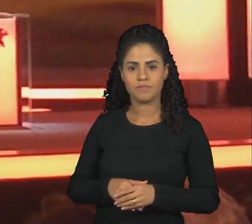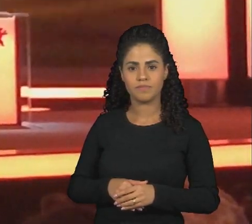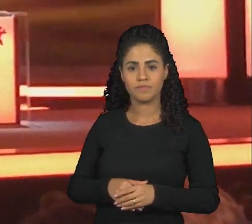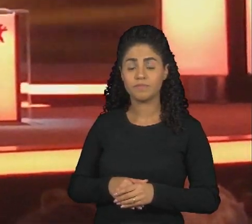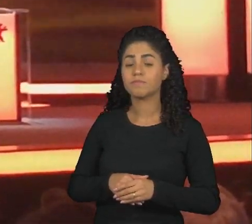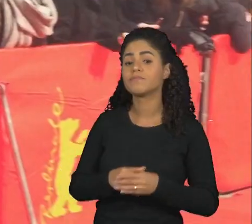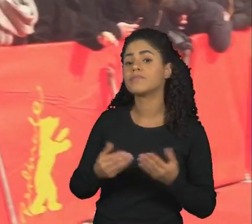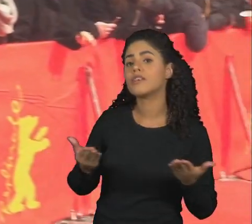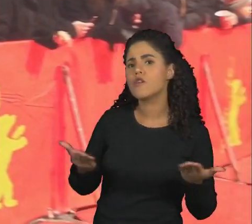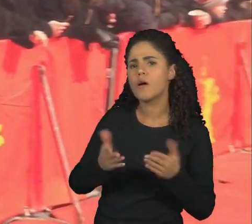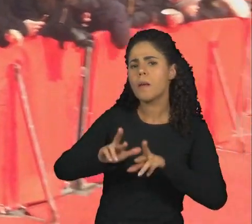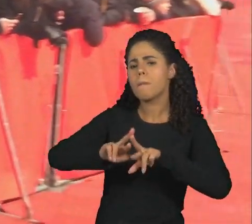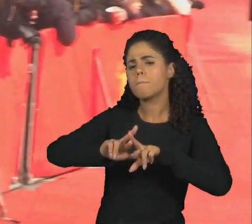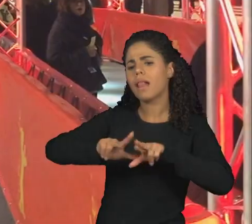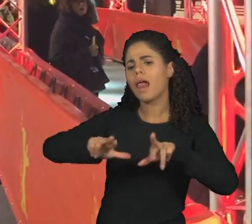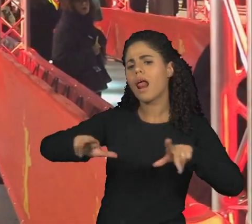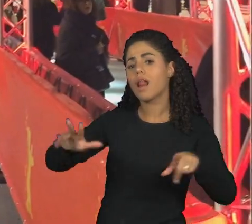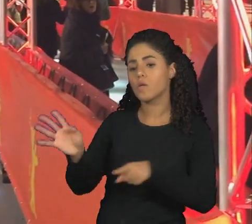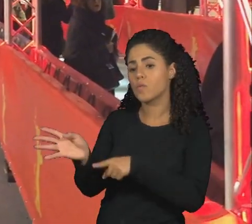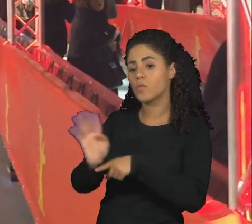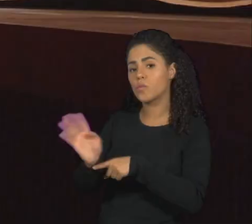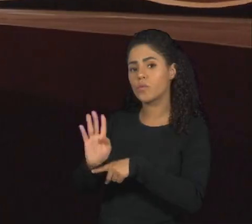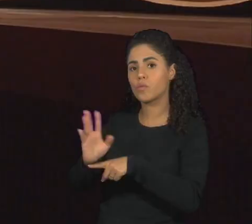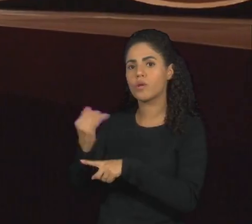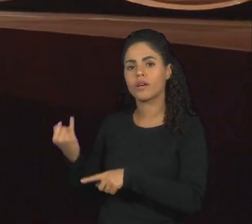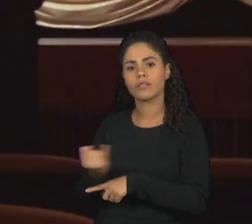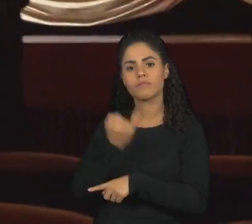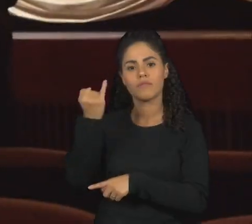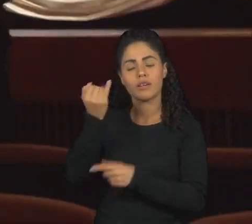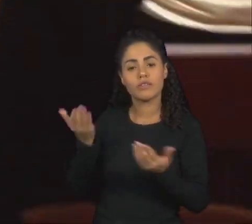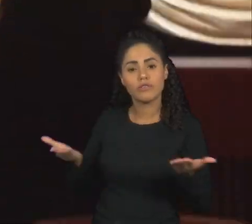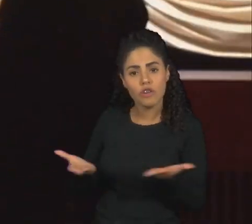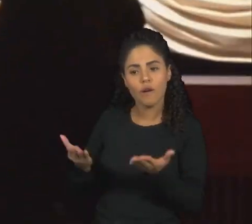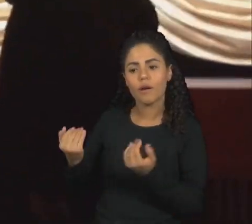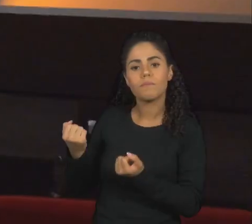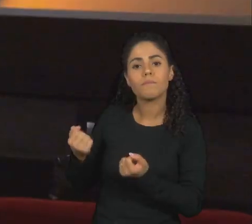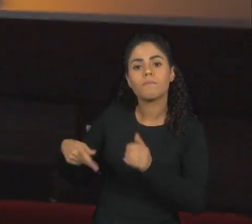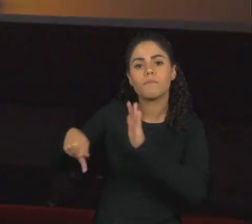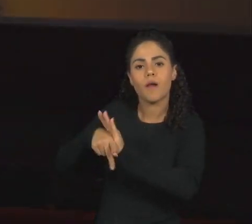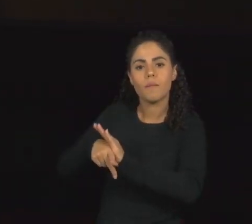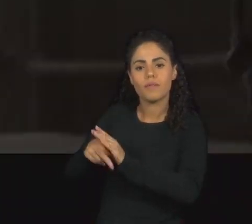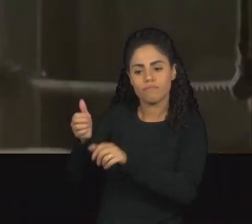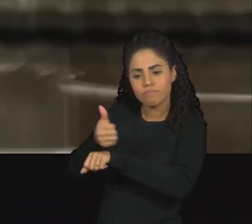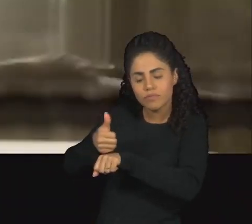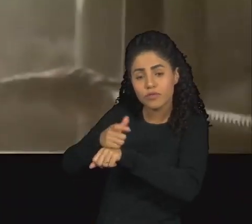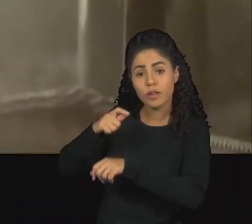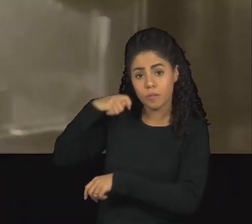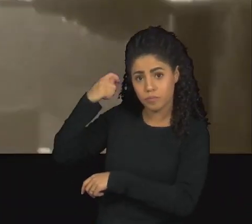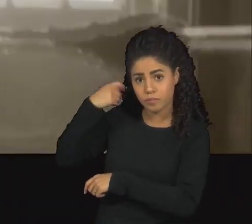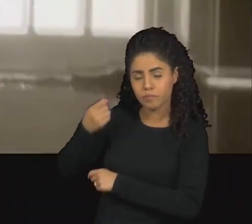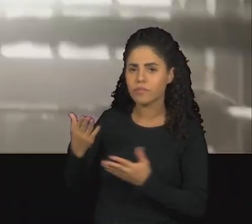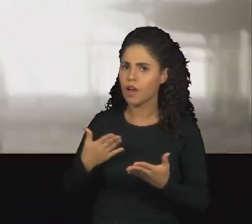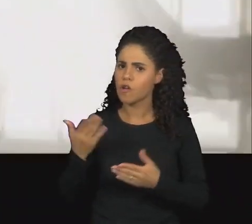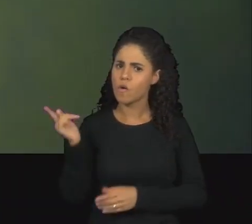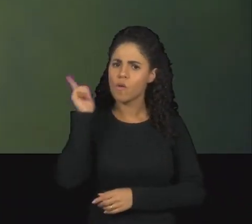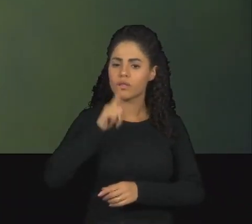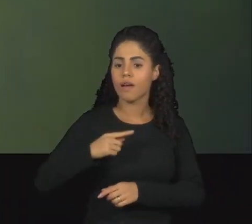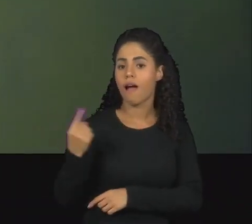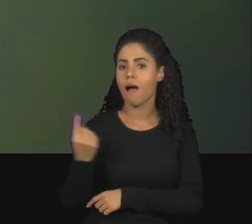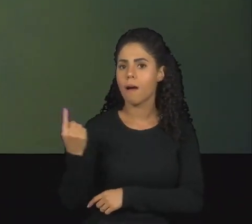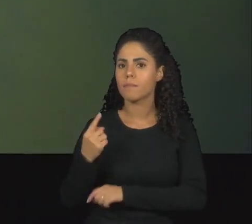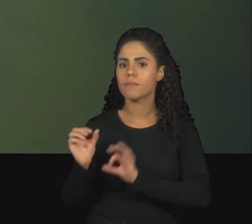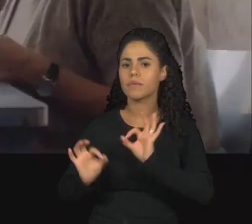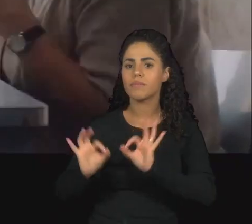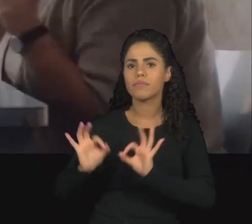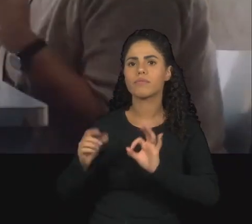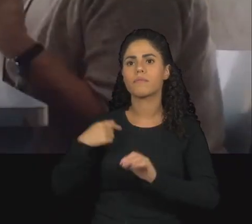Os festivais de cinema são uma parte vital da indústria do audiovisual e muitas vezes constituem a primeira